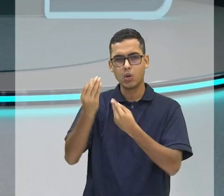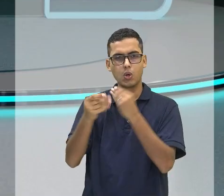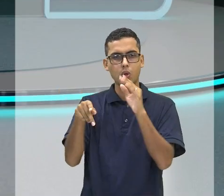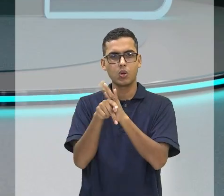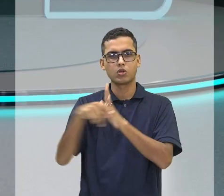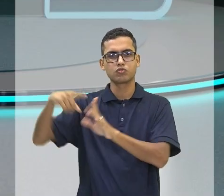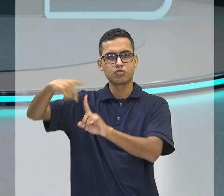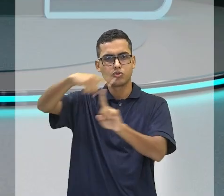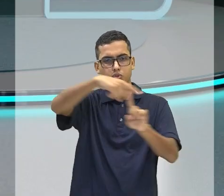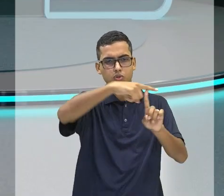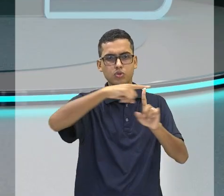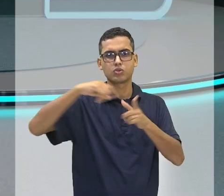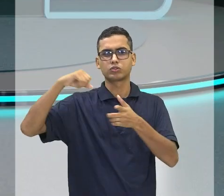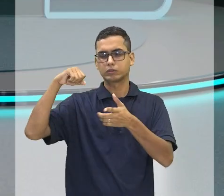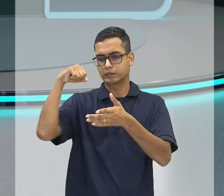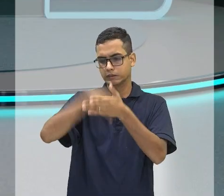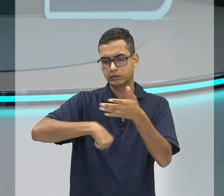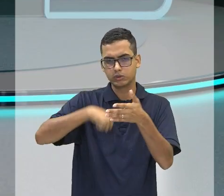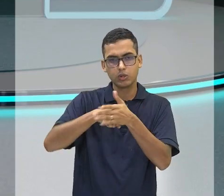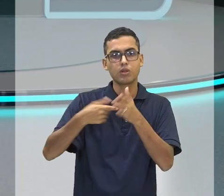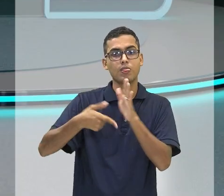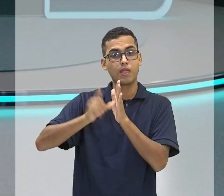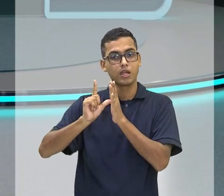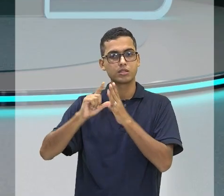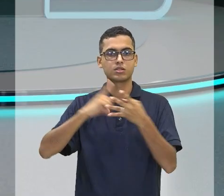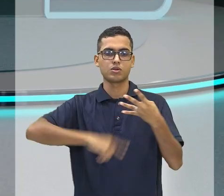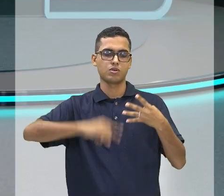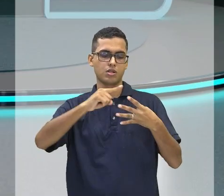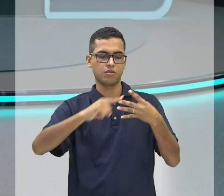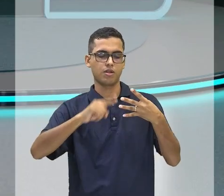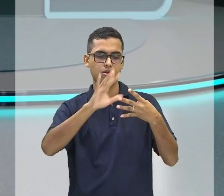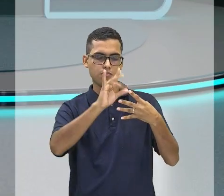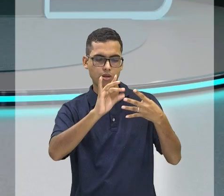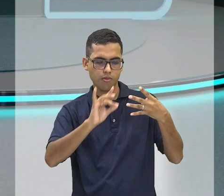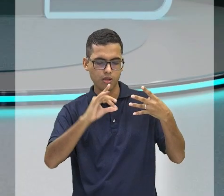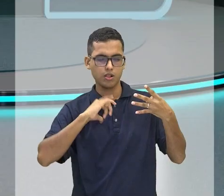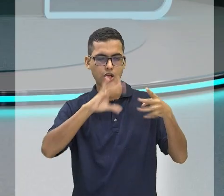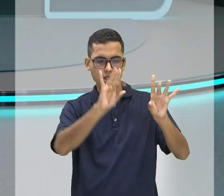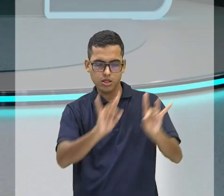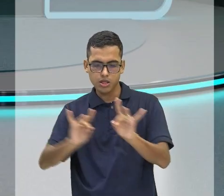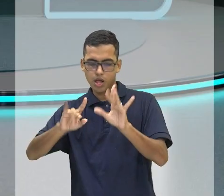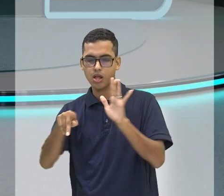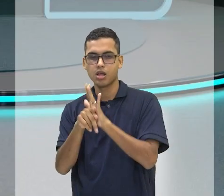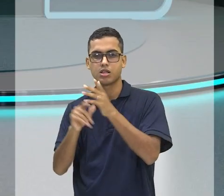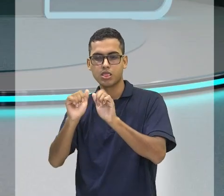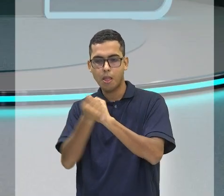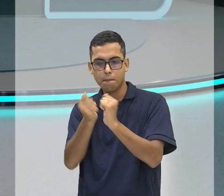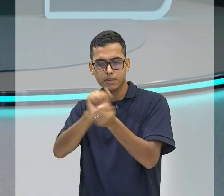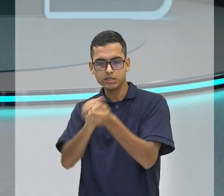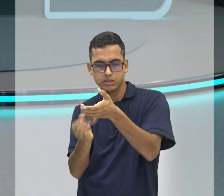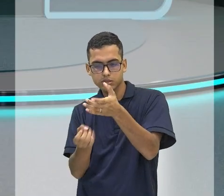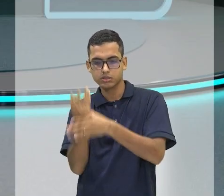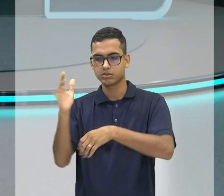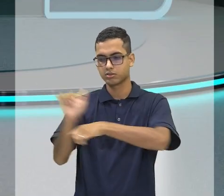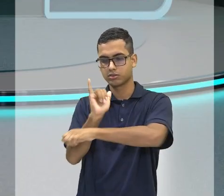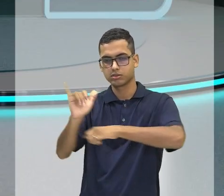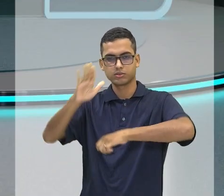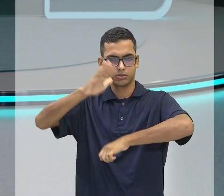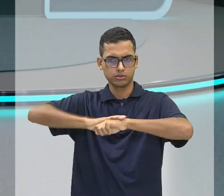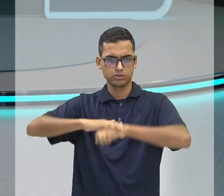dos estilos anteriores, tá? Então, os principais são esses aqui que eu apresentei para